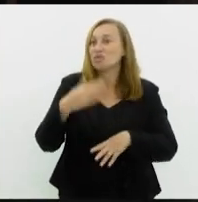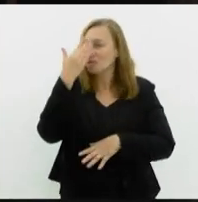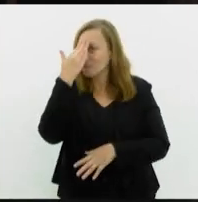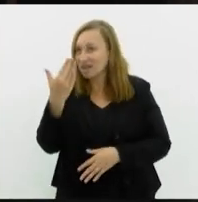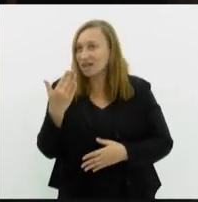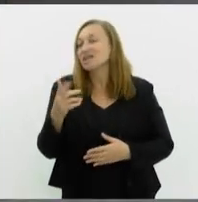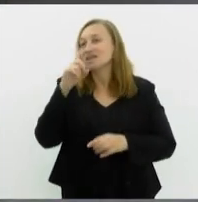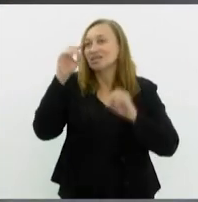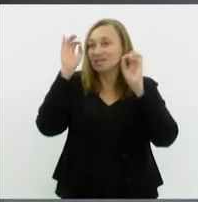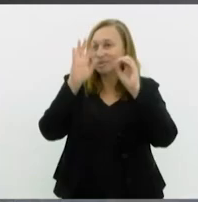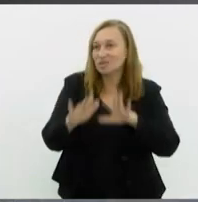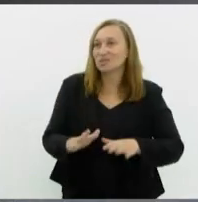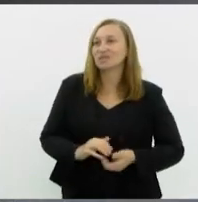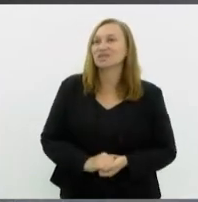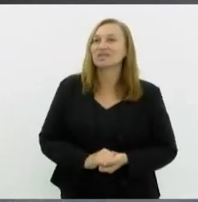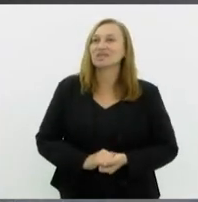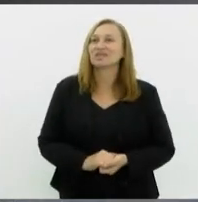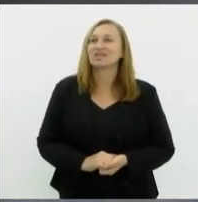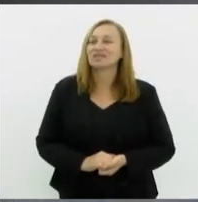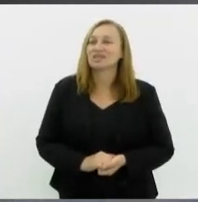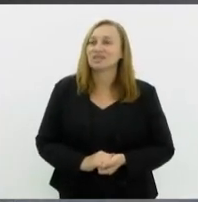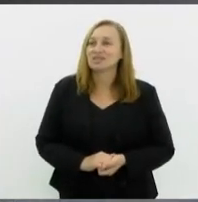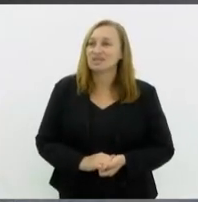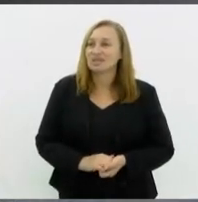Deus. Amém.